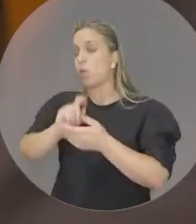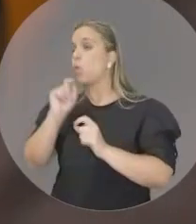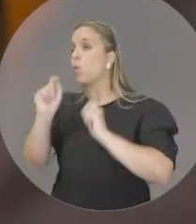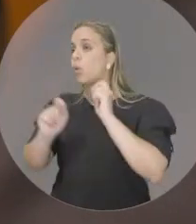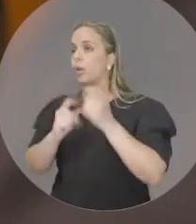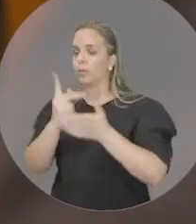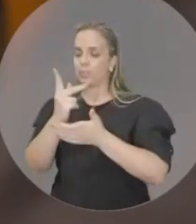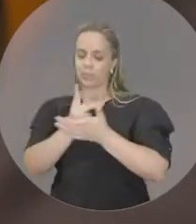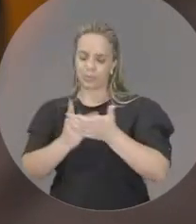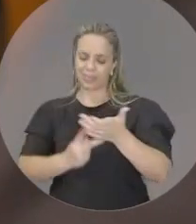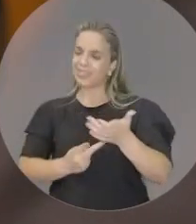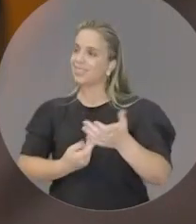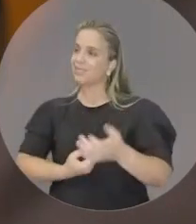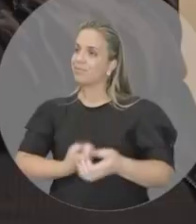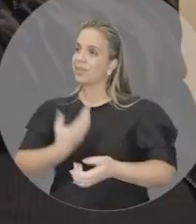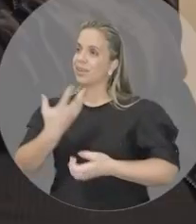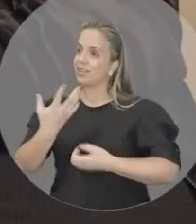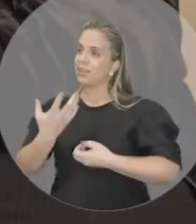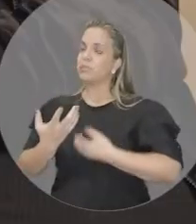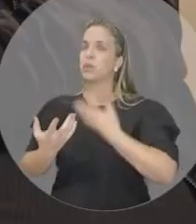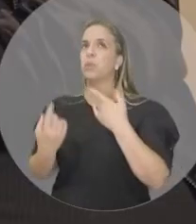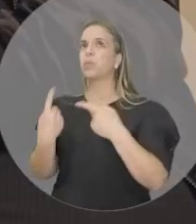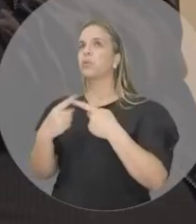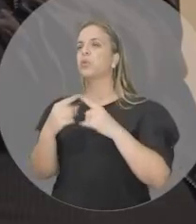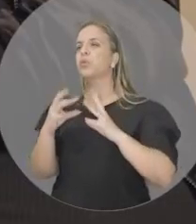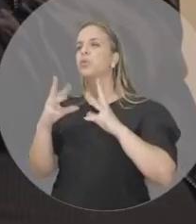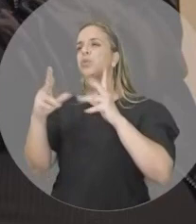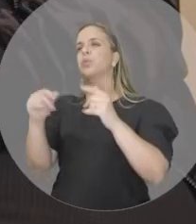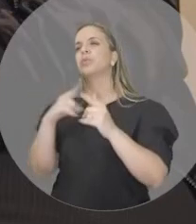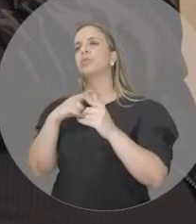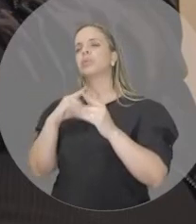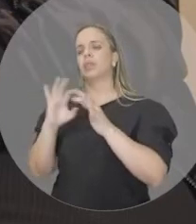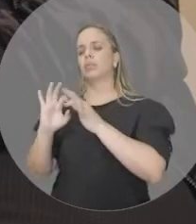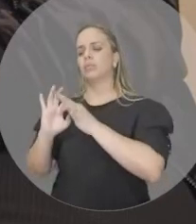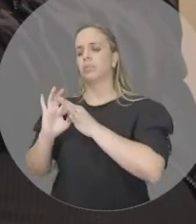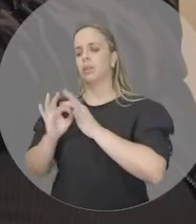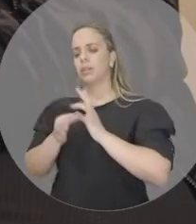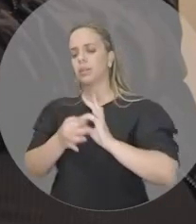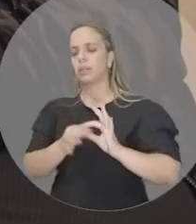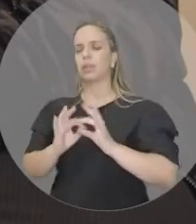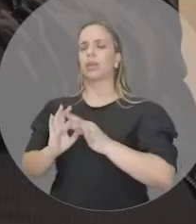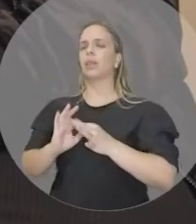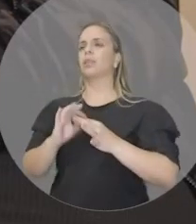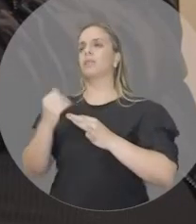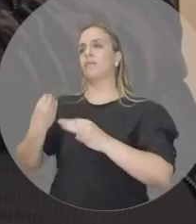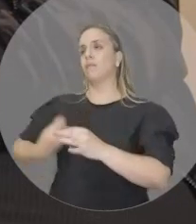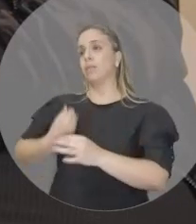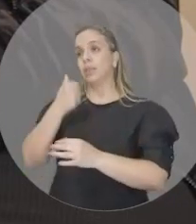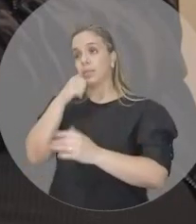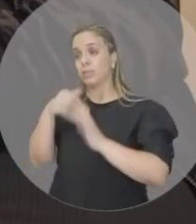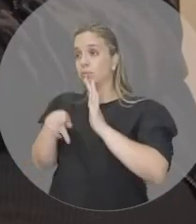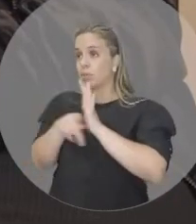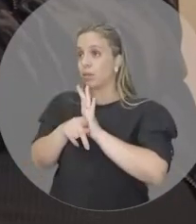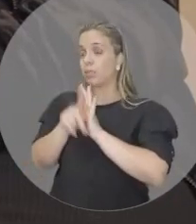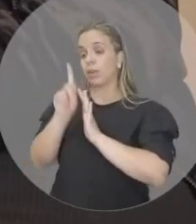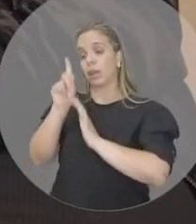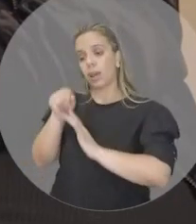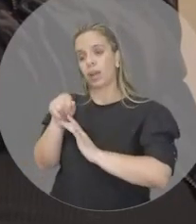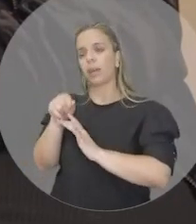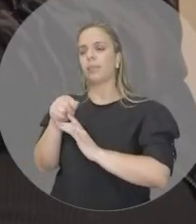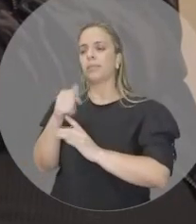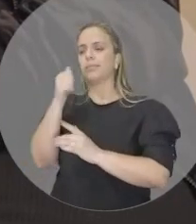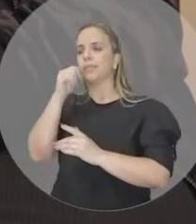Por quê? É todo um entorno, é todo um contexto no qual essa mulher está inserida que a